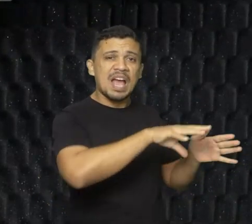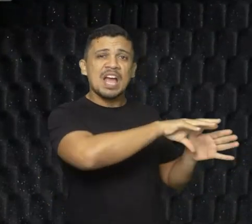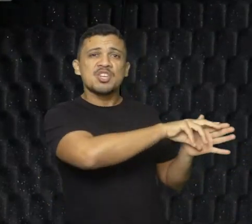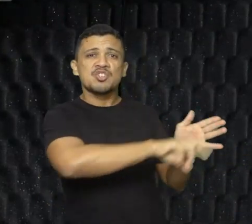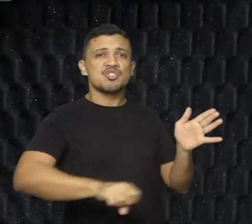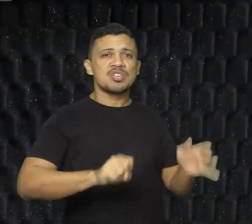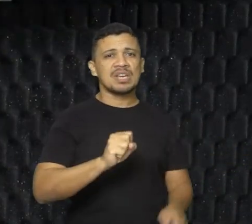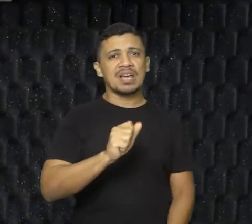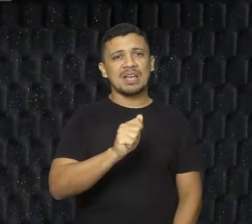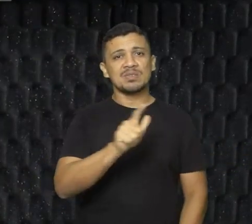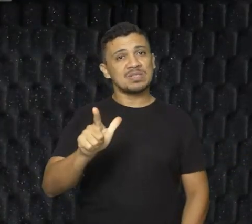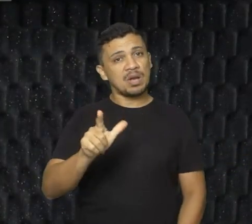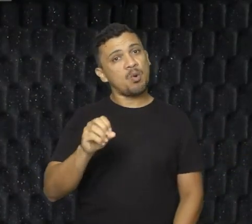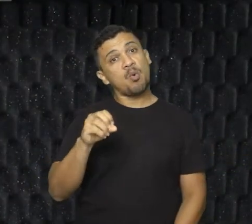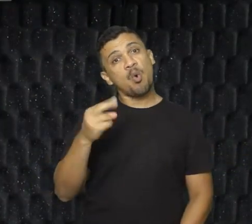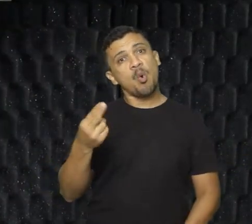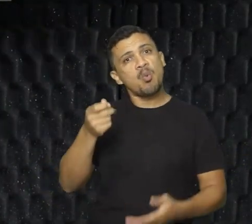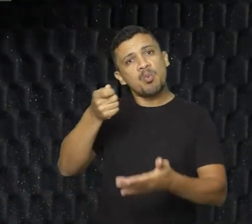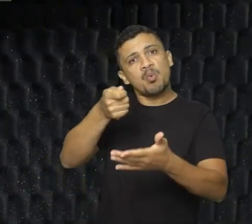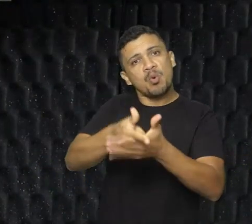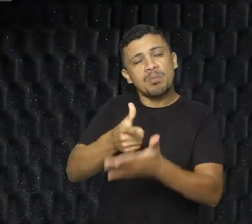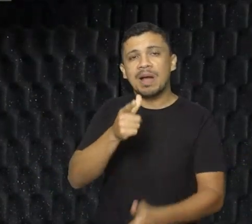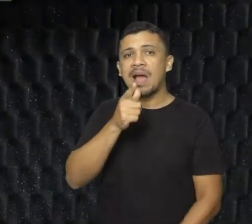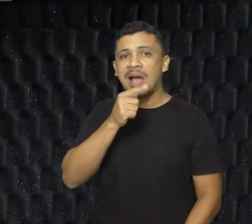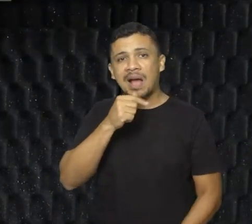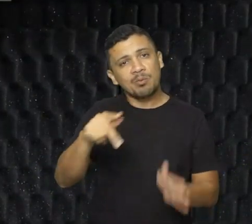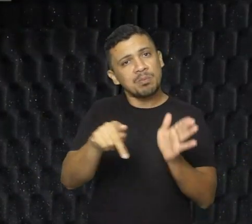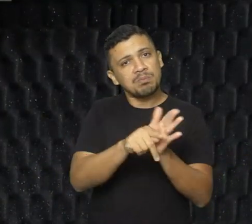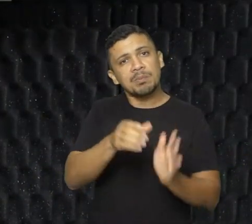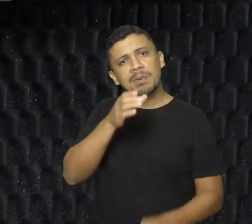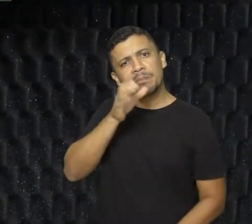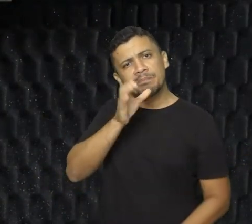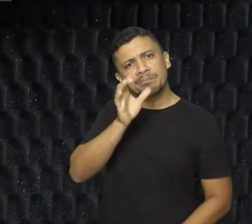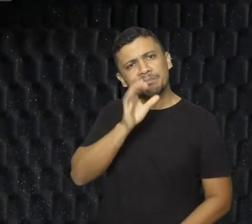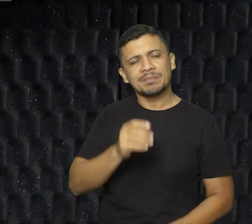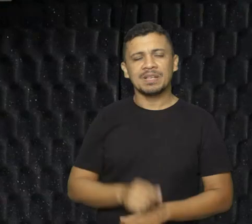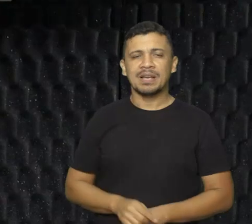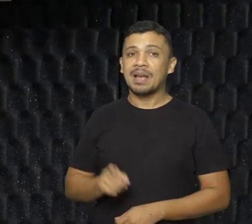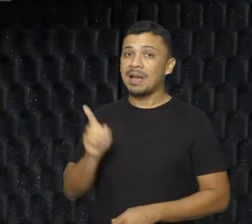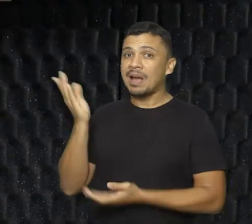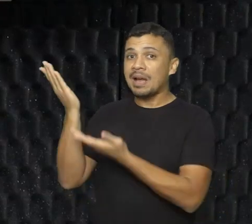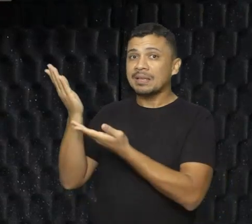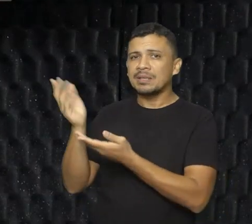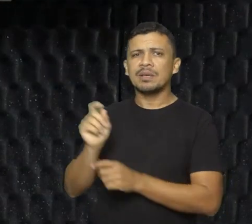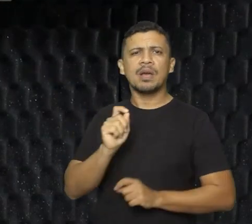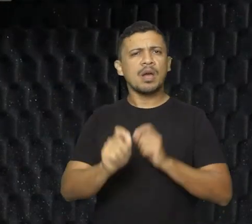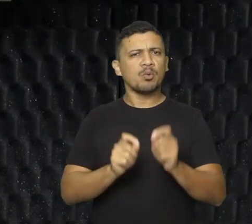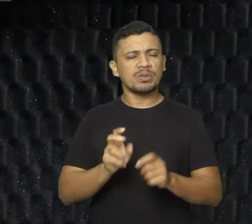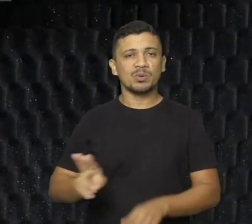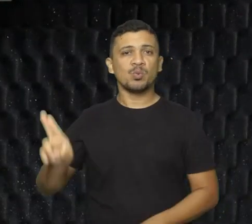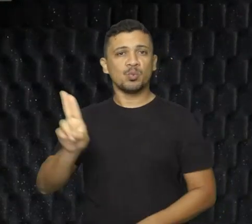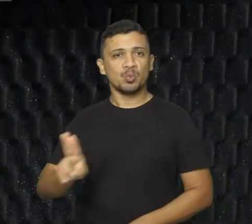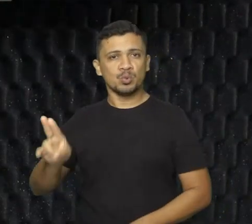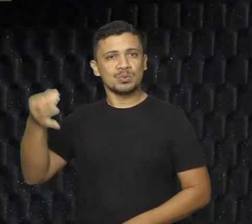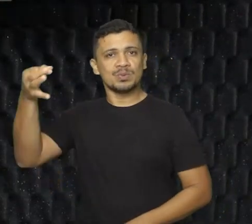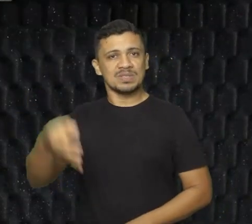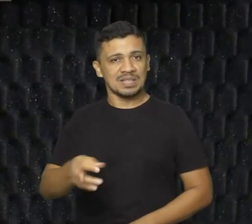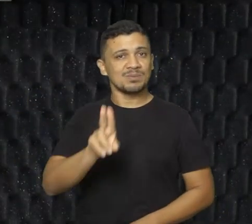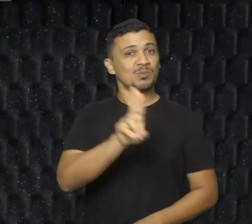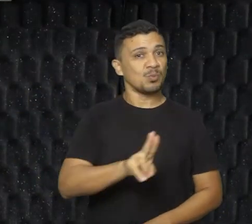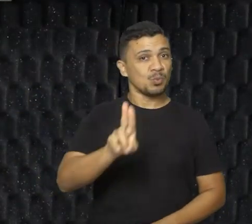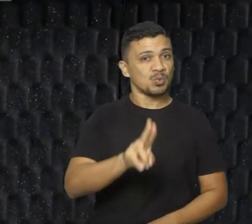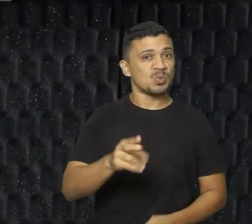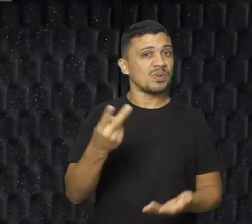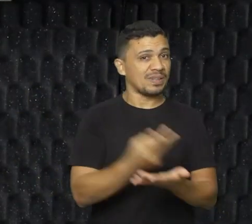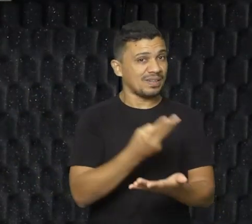outros países. Aqui, a gente vai trocar um pouquinho desses termos, sobretudo no uso e mau uso das águas. Olha o que a